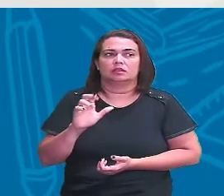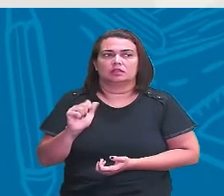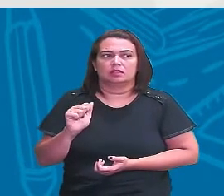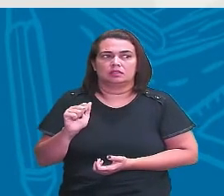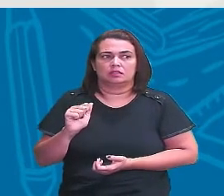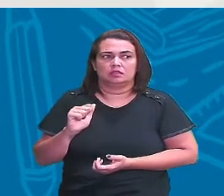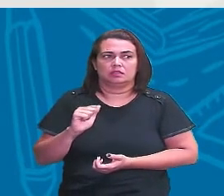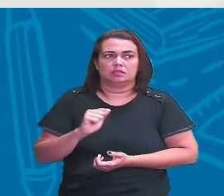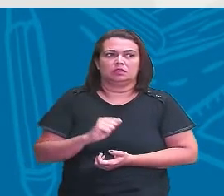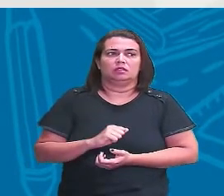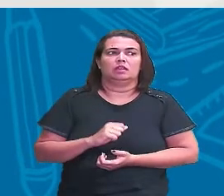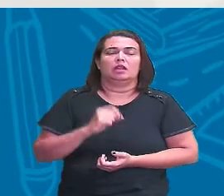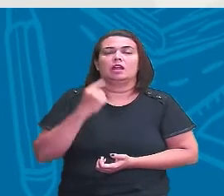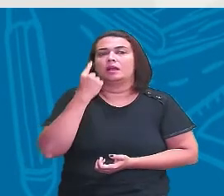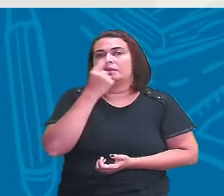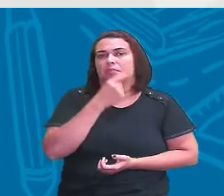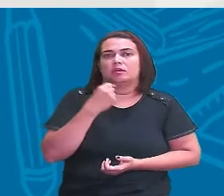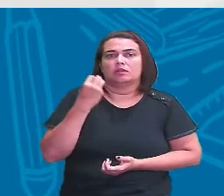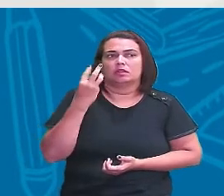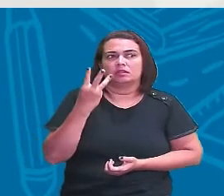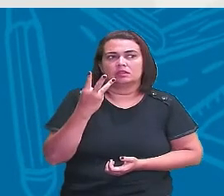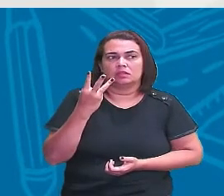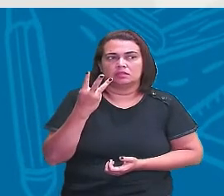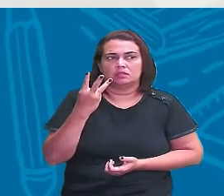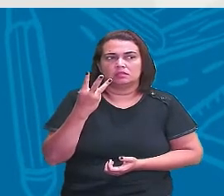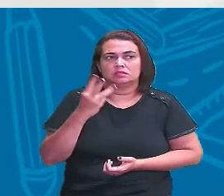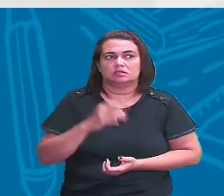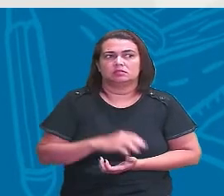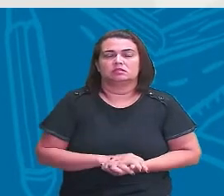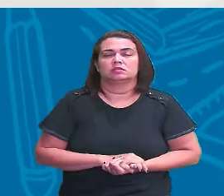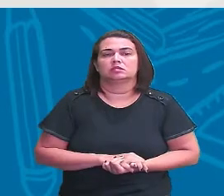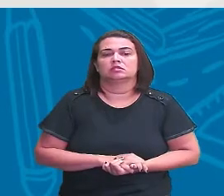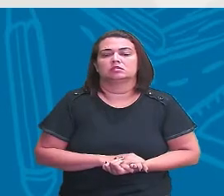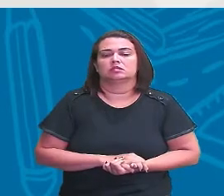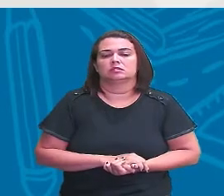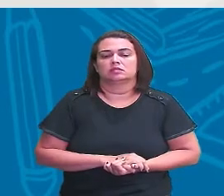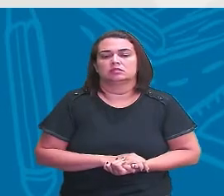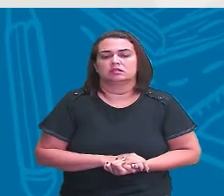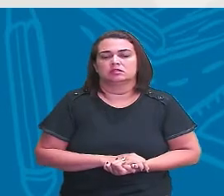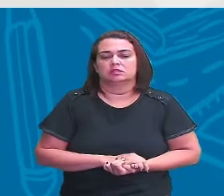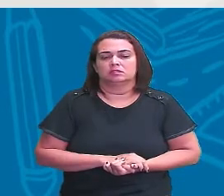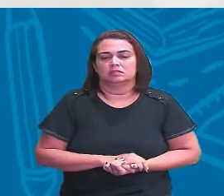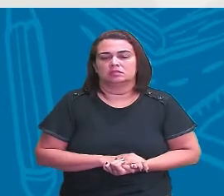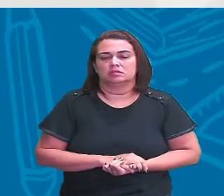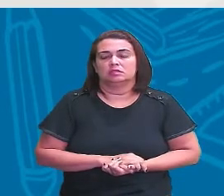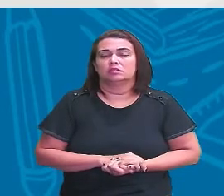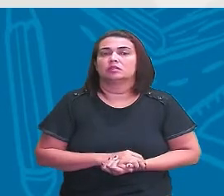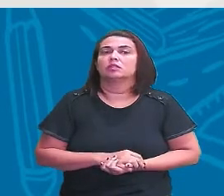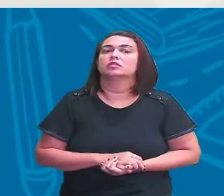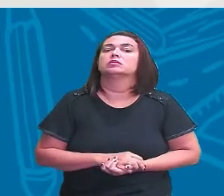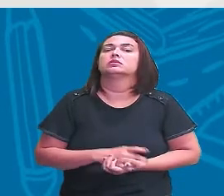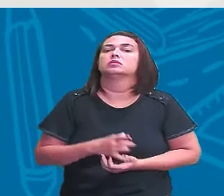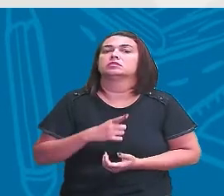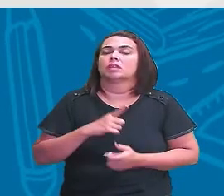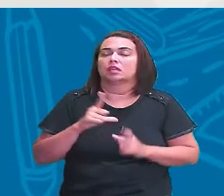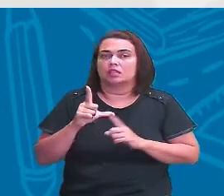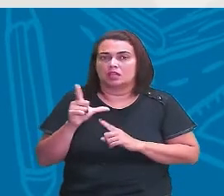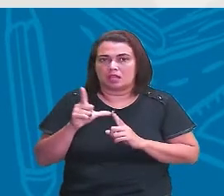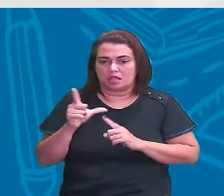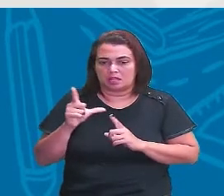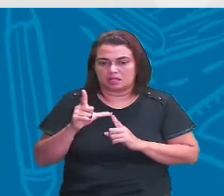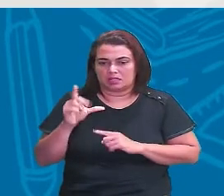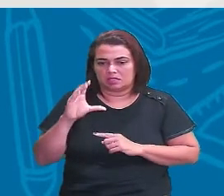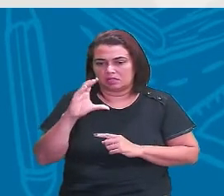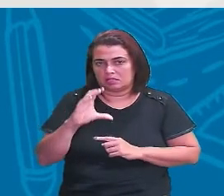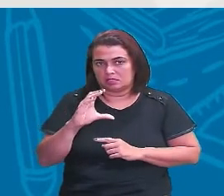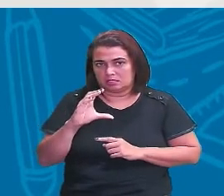Cadeira. Abri a boquinha 3 vezes. Temos aí, na palavra cadeira, a letrinha